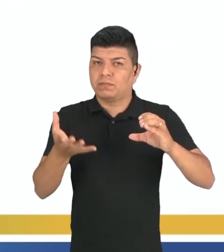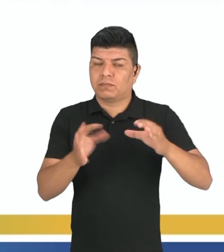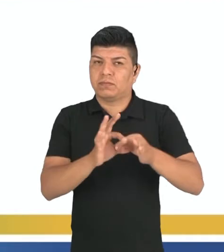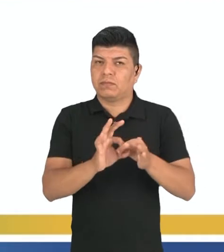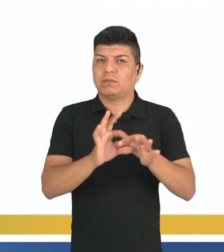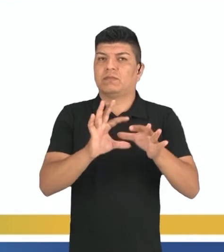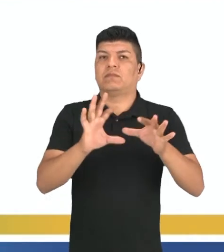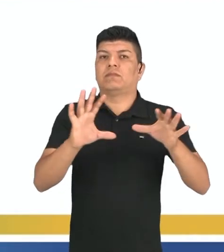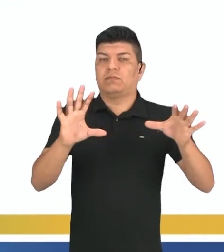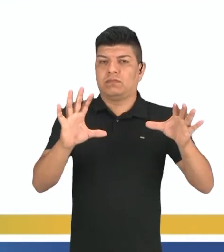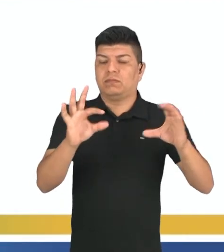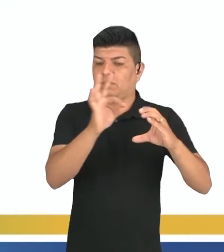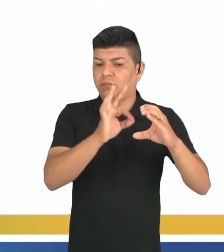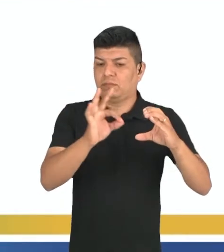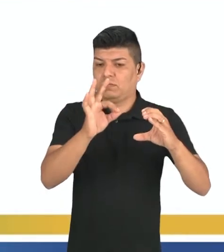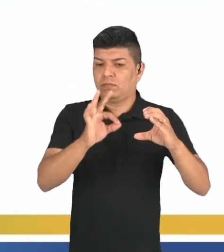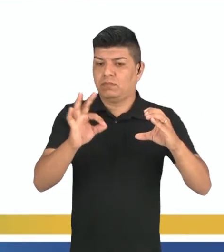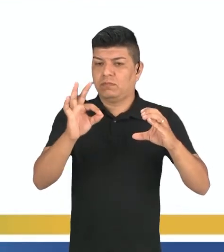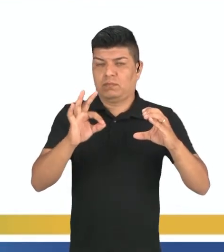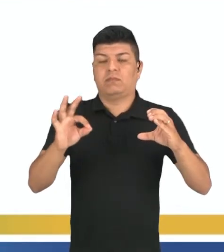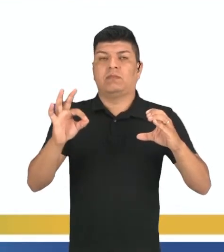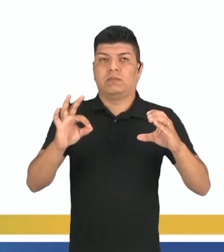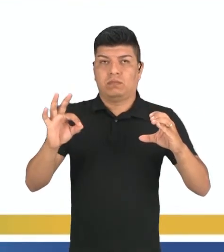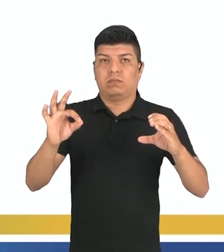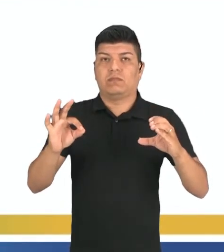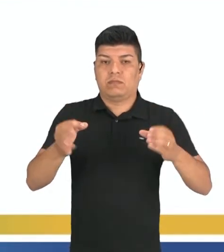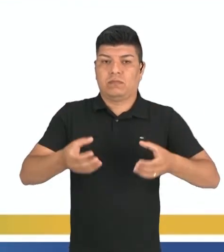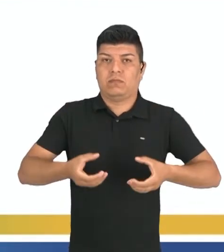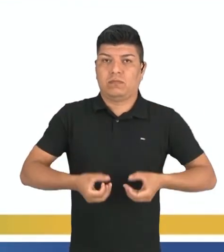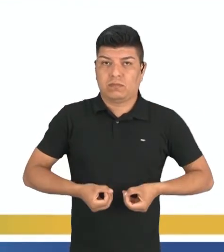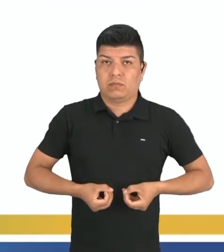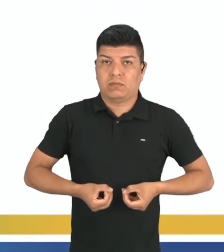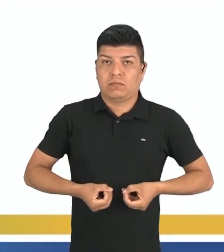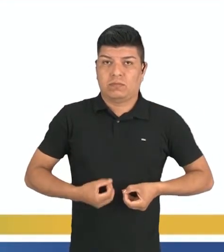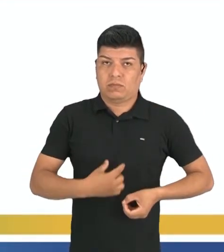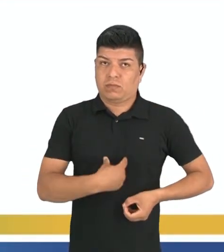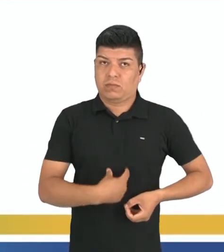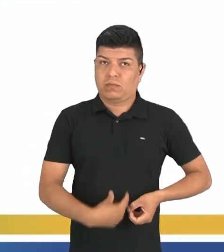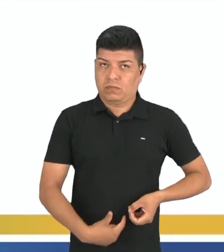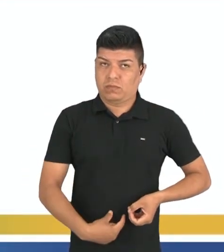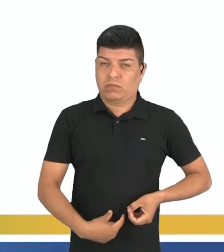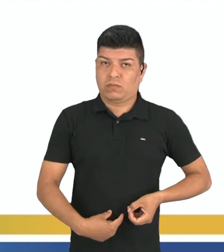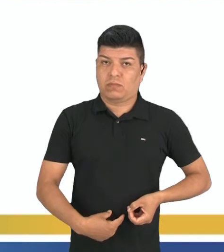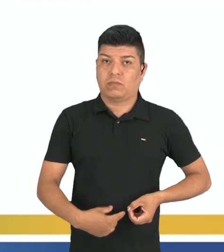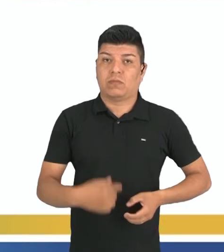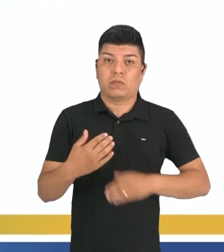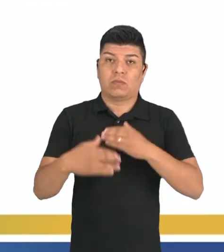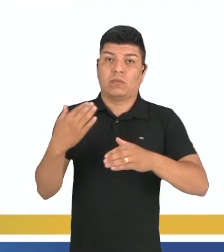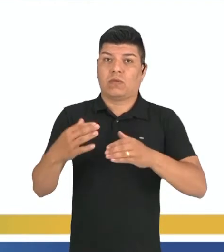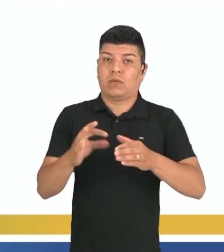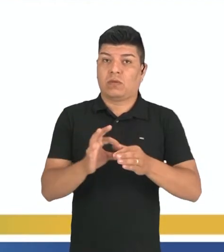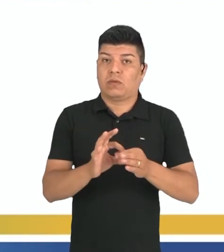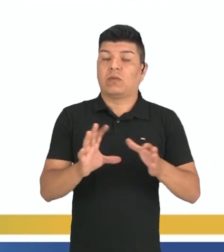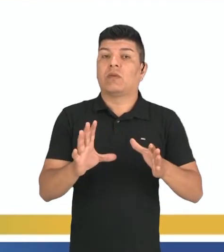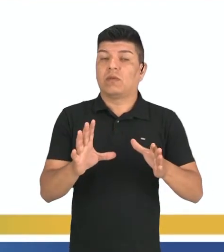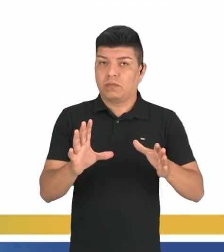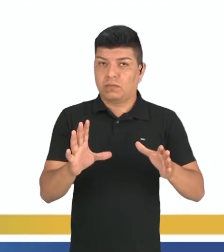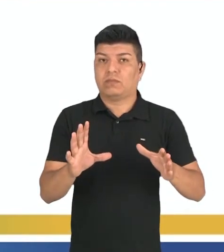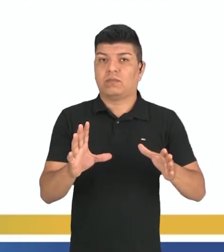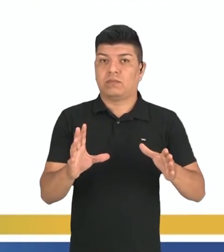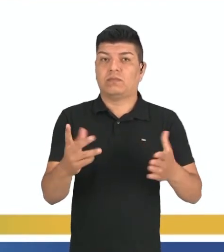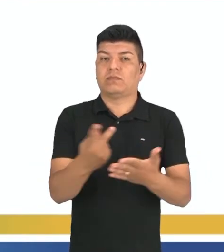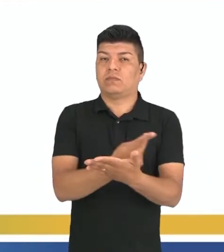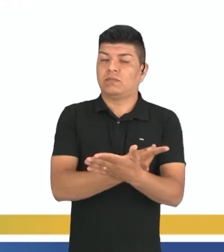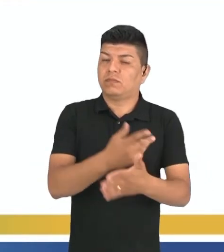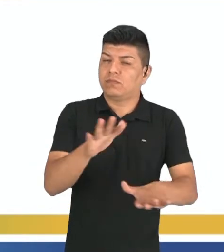liberar esse ovócito na tuba uterina. Esse processo de liberação nós chamamos de ovocitação e